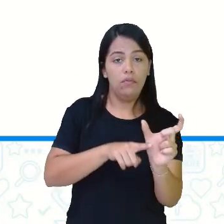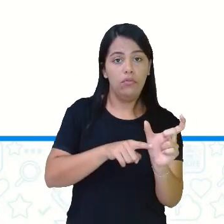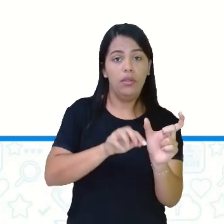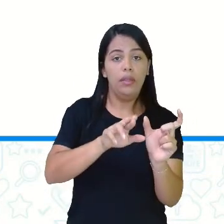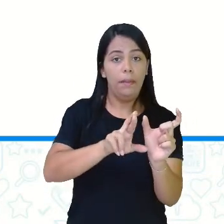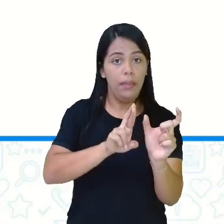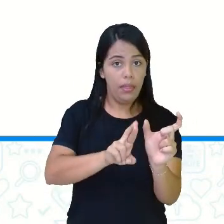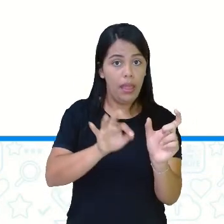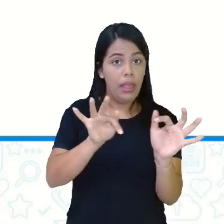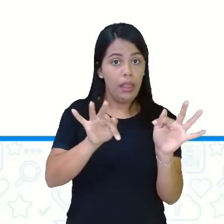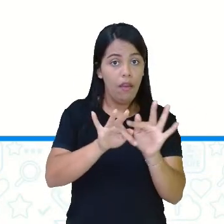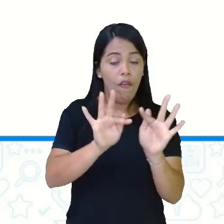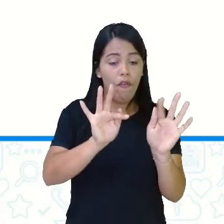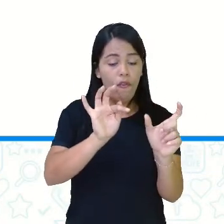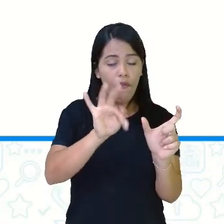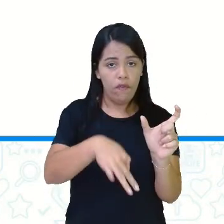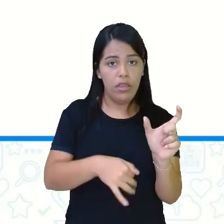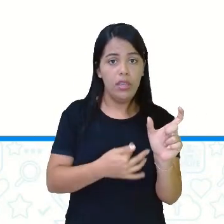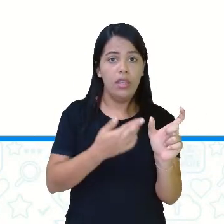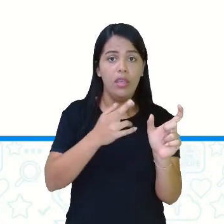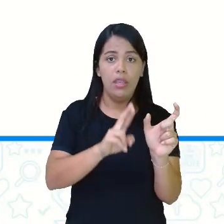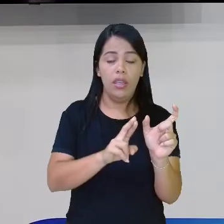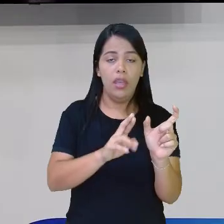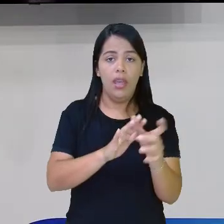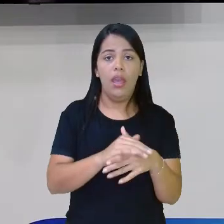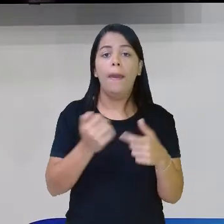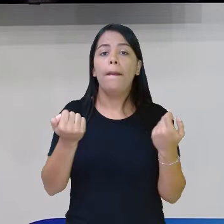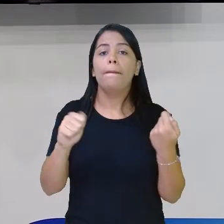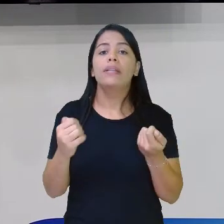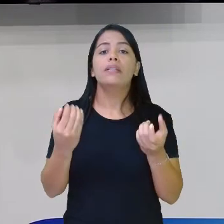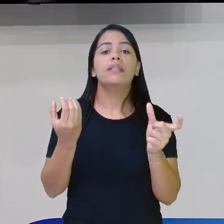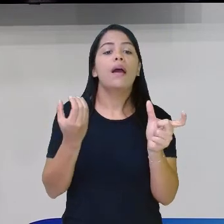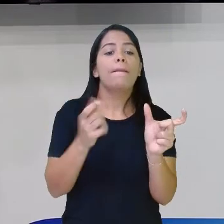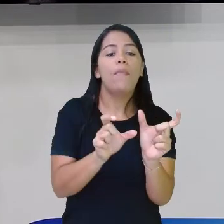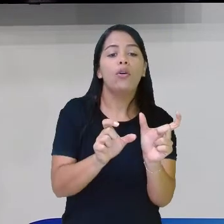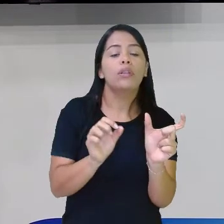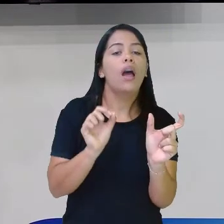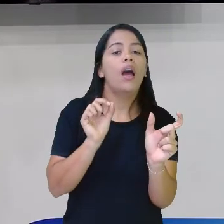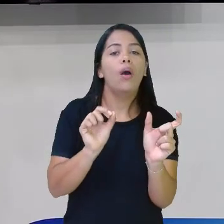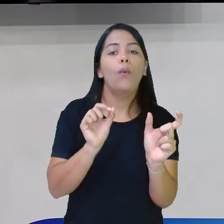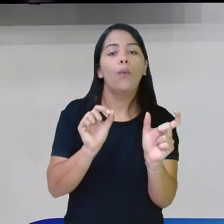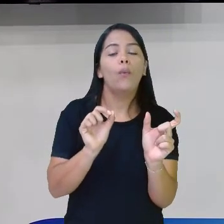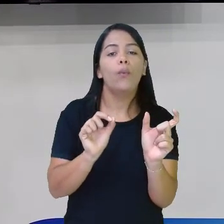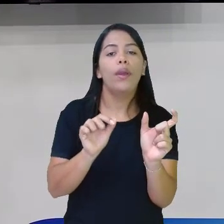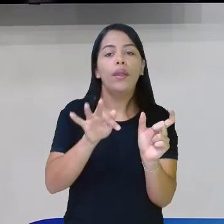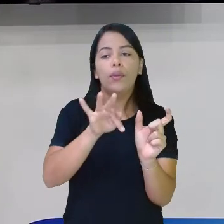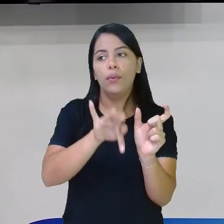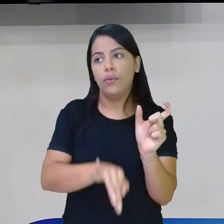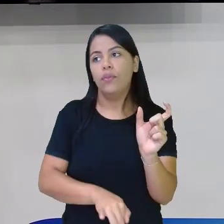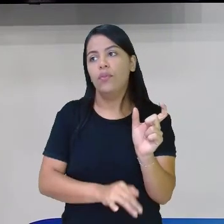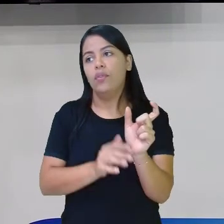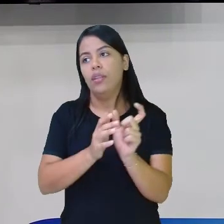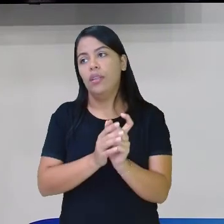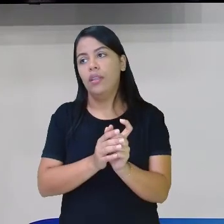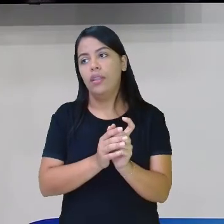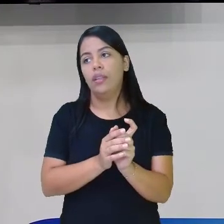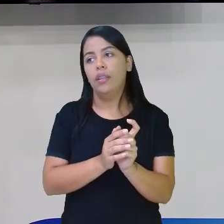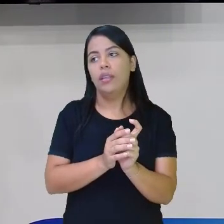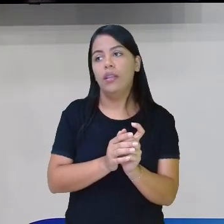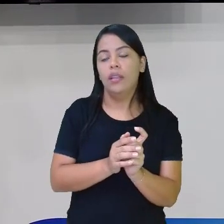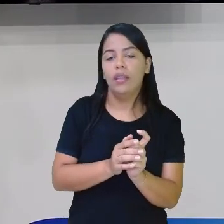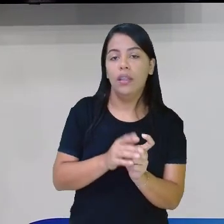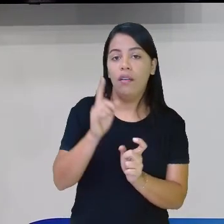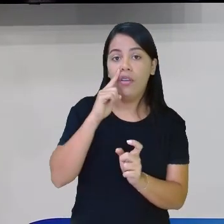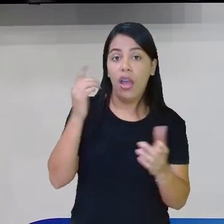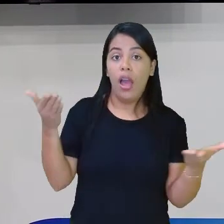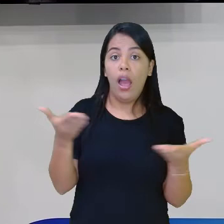São, são. Nesse caso aí, são está se referindo a bem, tá?